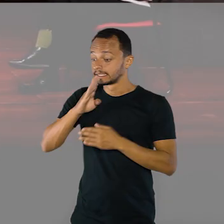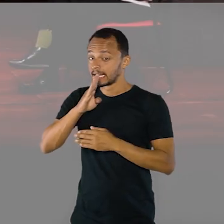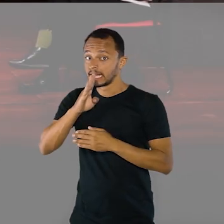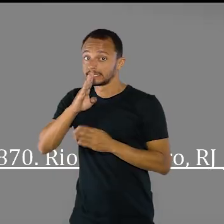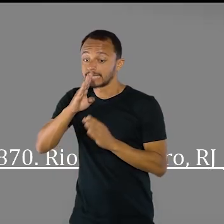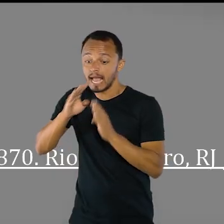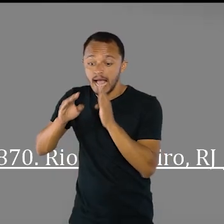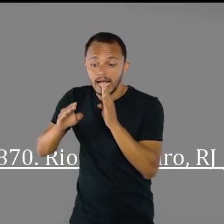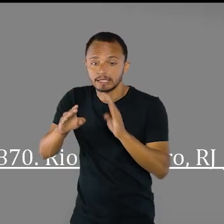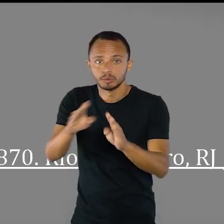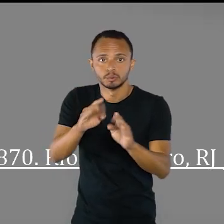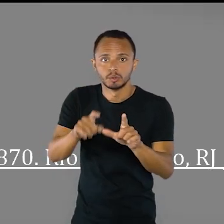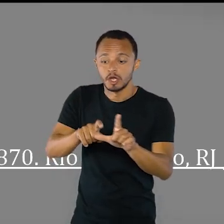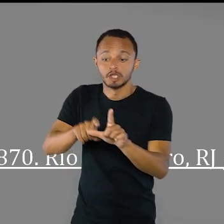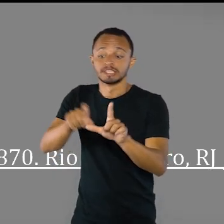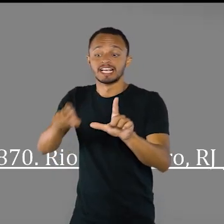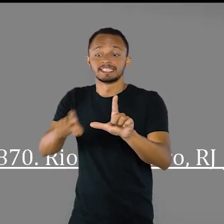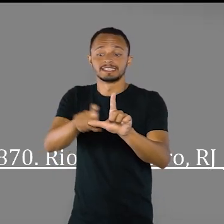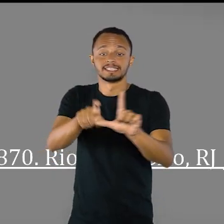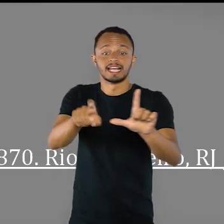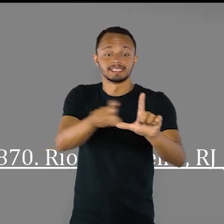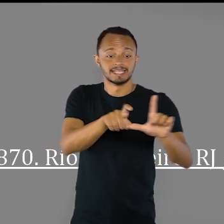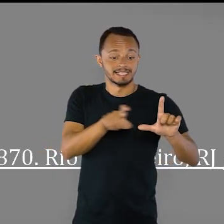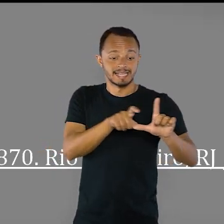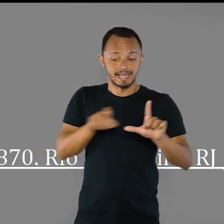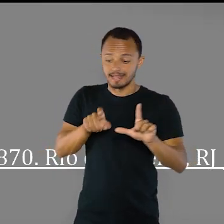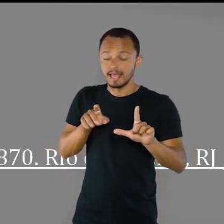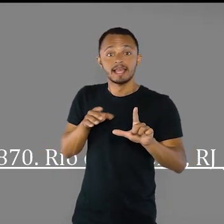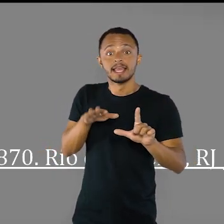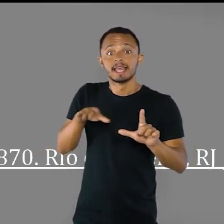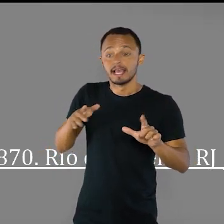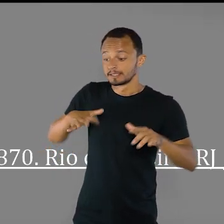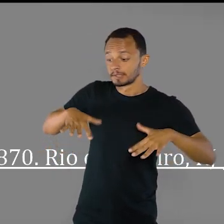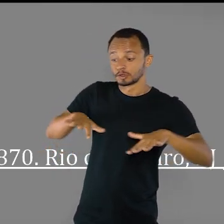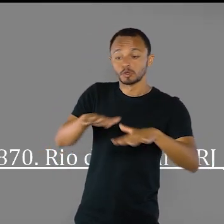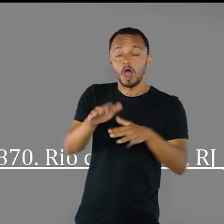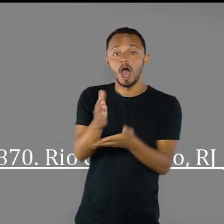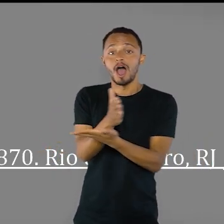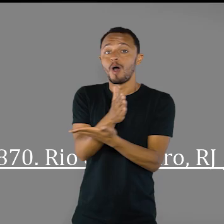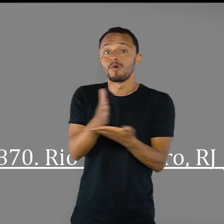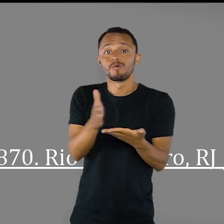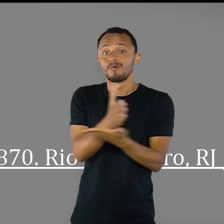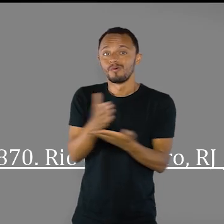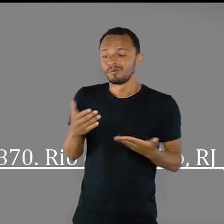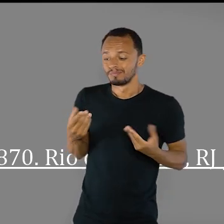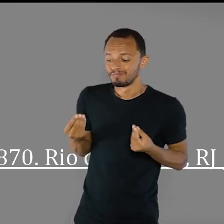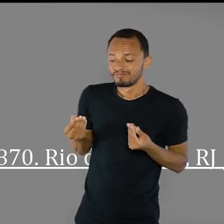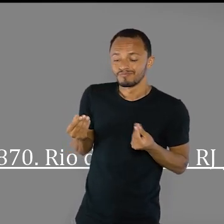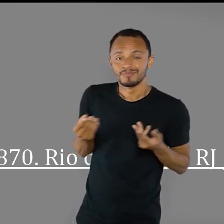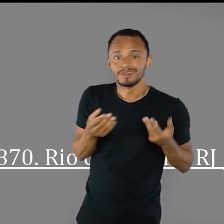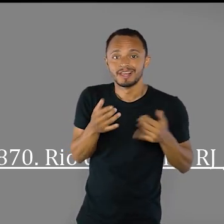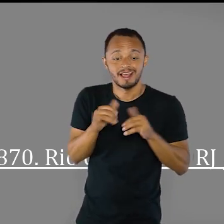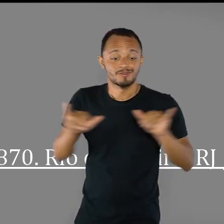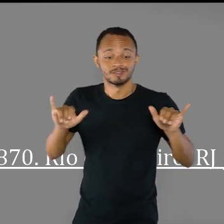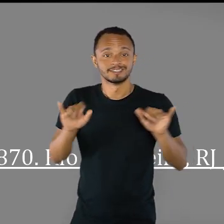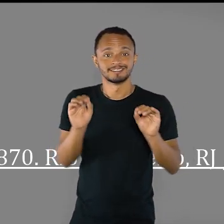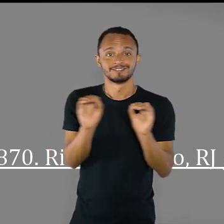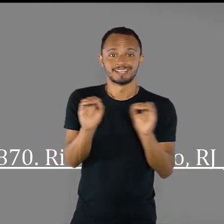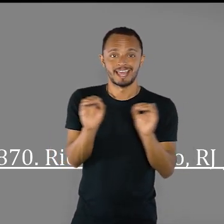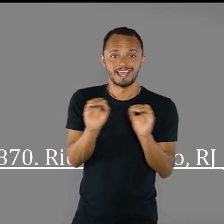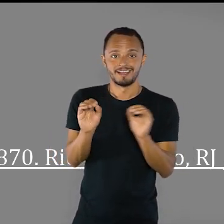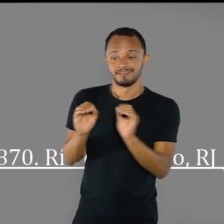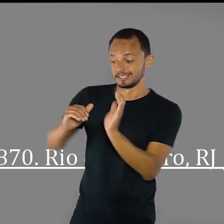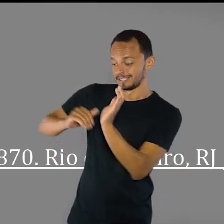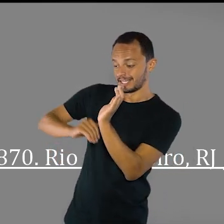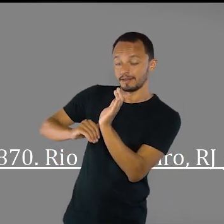o protagonismo que o 7 de setembro foi fincando na história nacional, outros personagens também foram sendo criados,